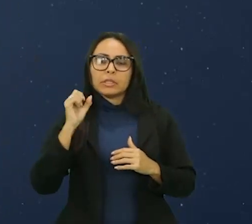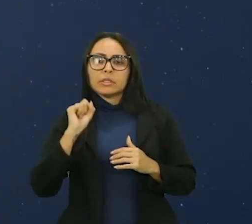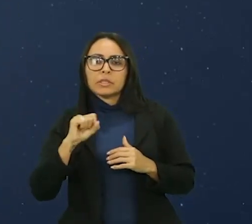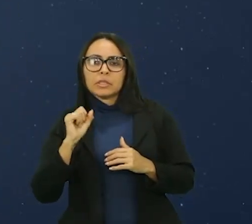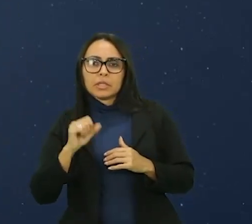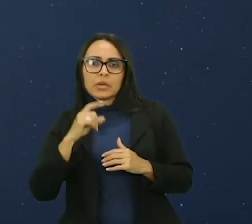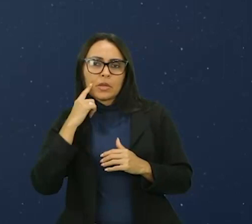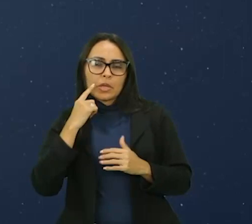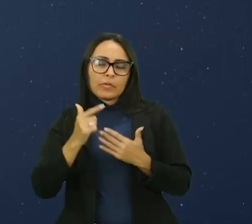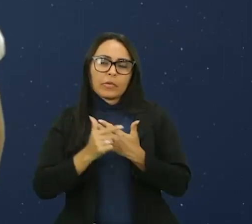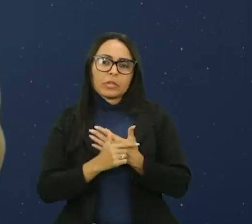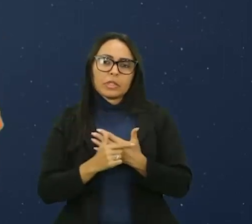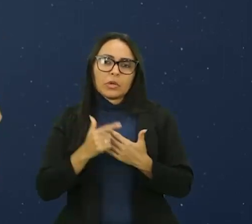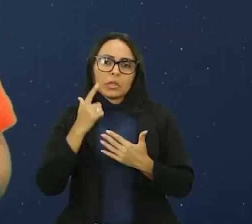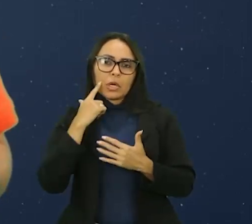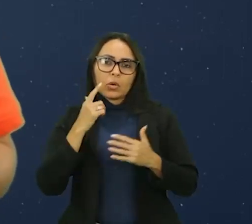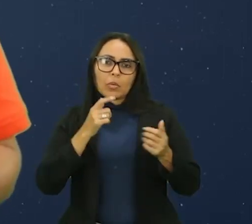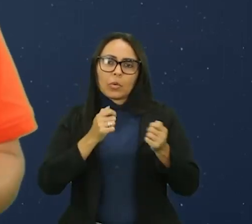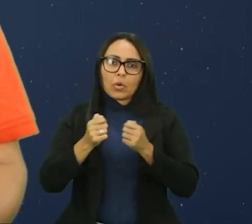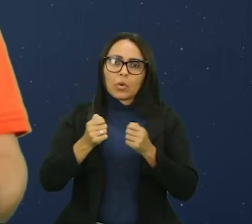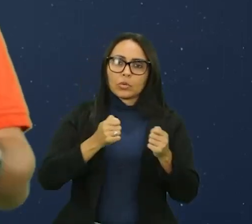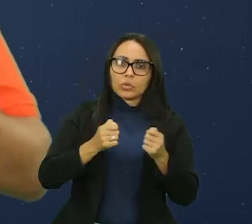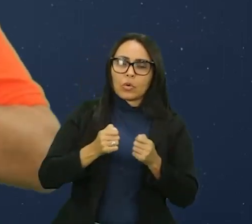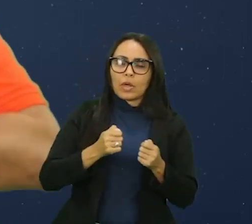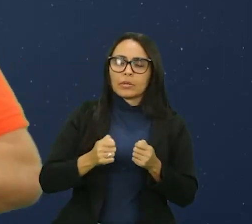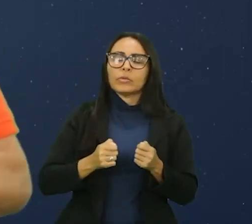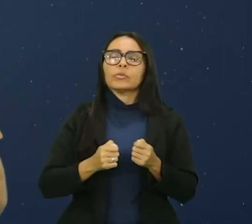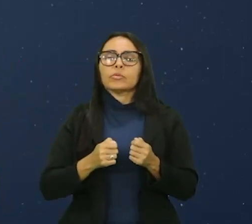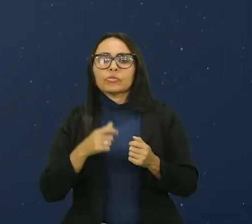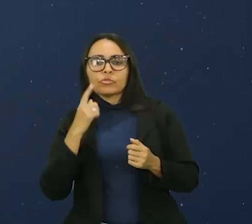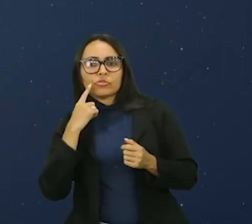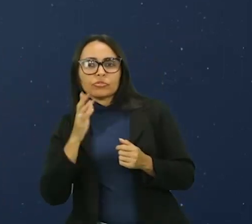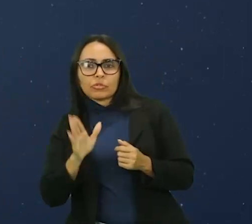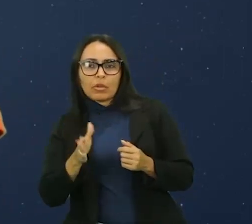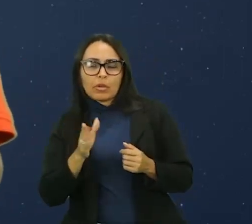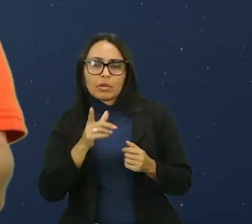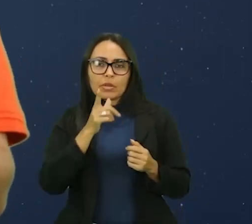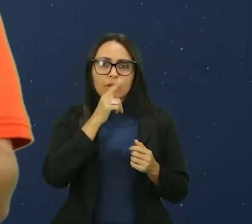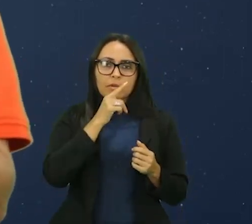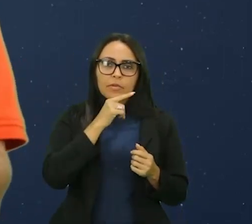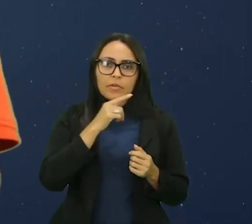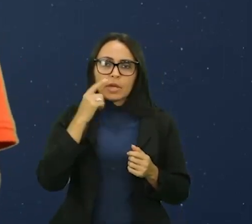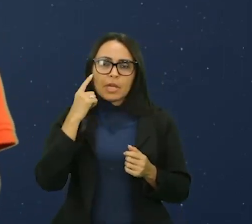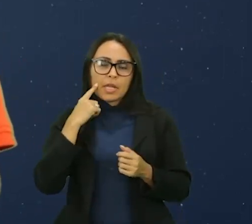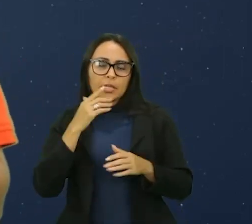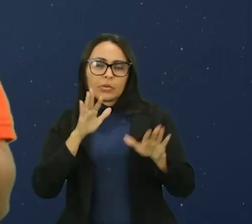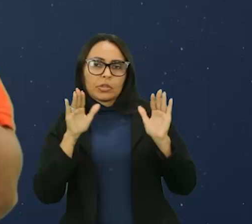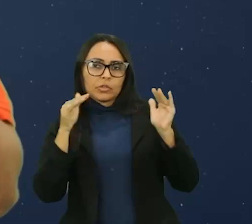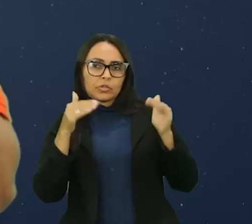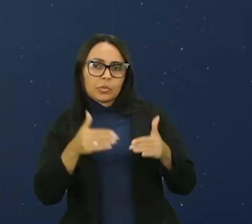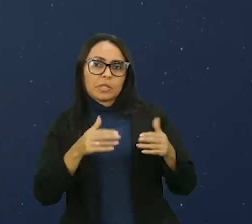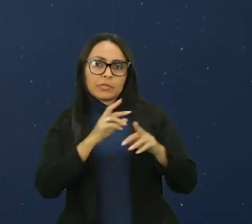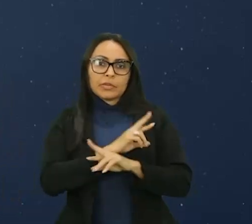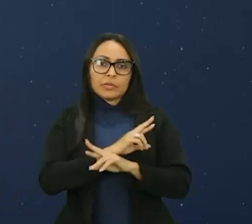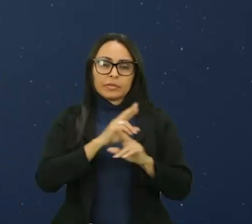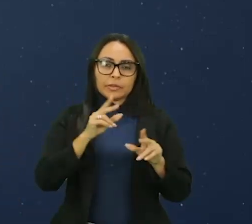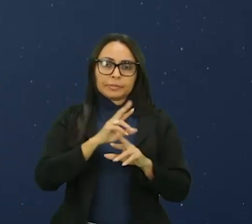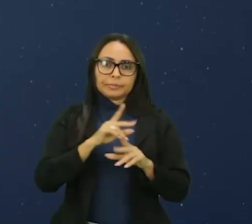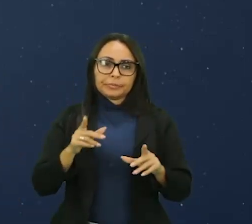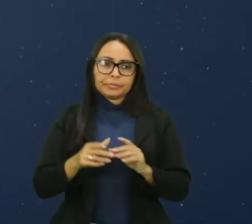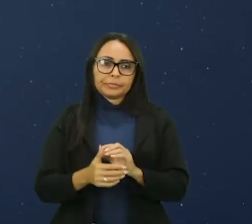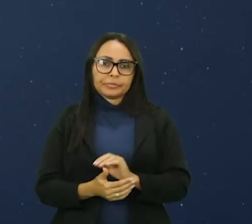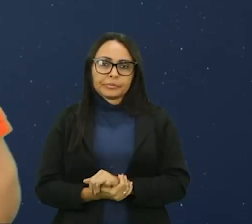funciona como um moderador térmico, já que a água ela tem um calor específico diferente, ela se